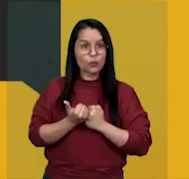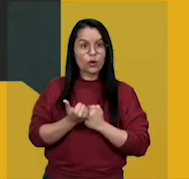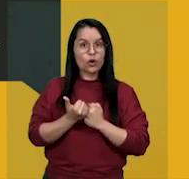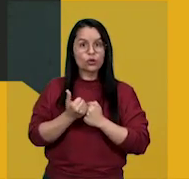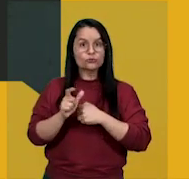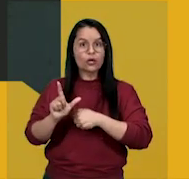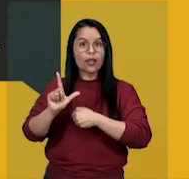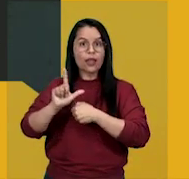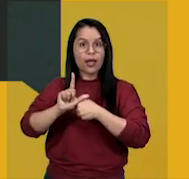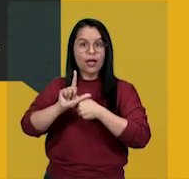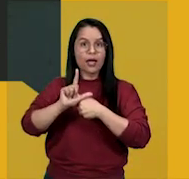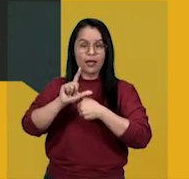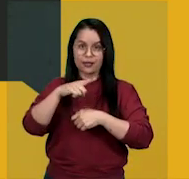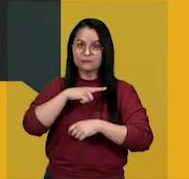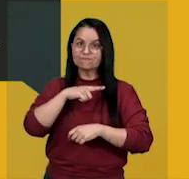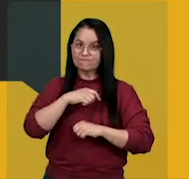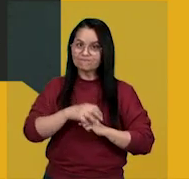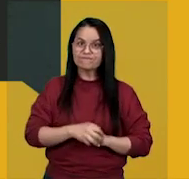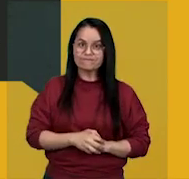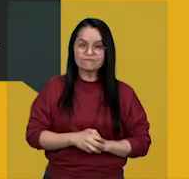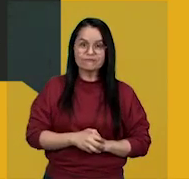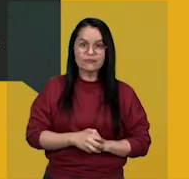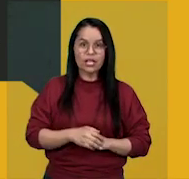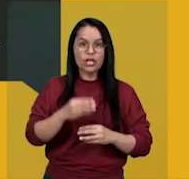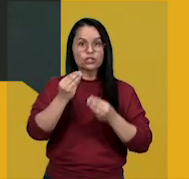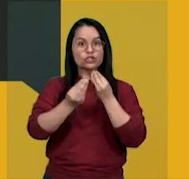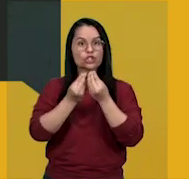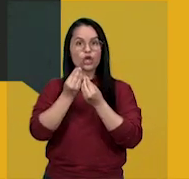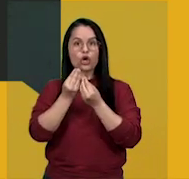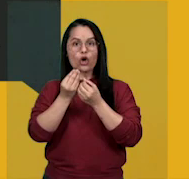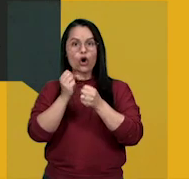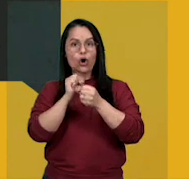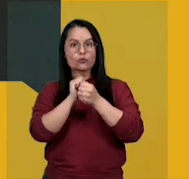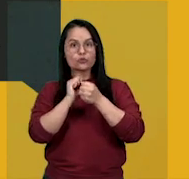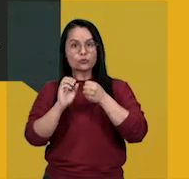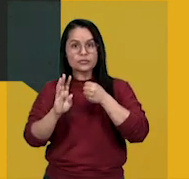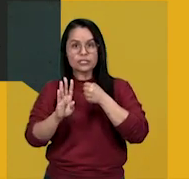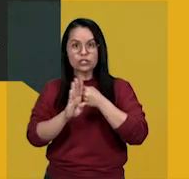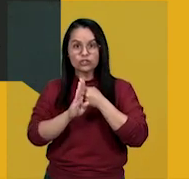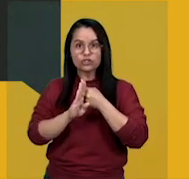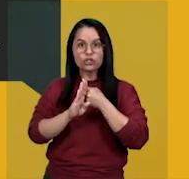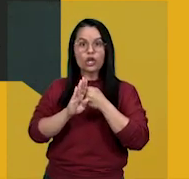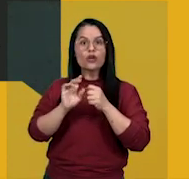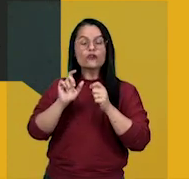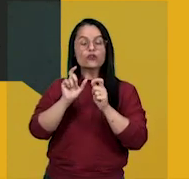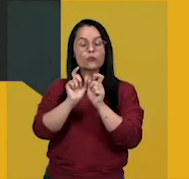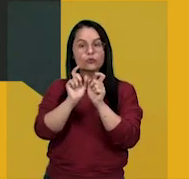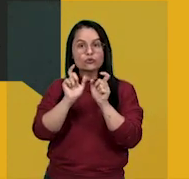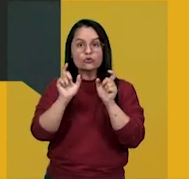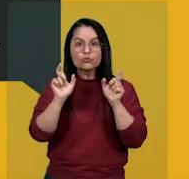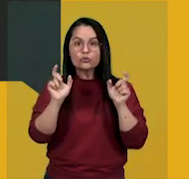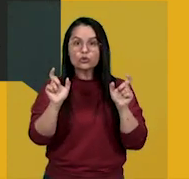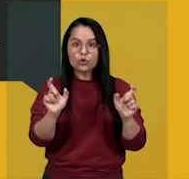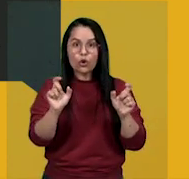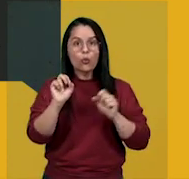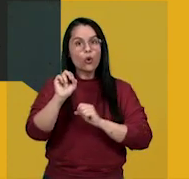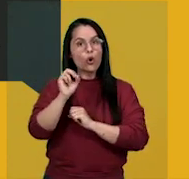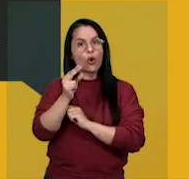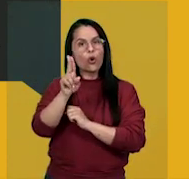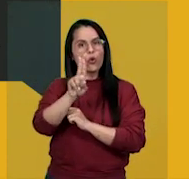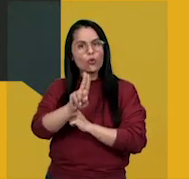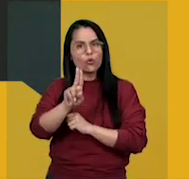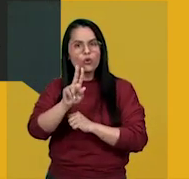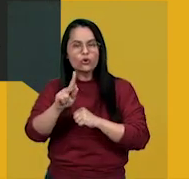lexicais de substantivos por sinônimos ou pronominais, o uso de